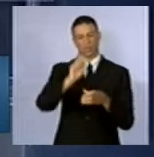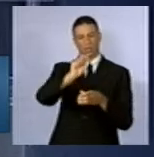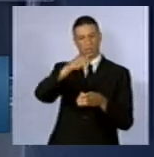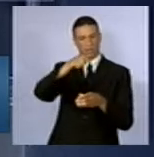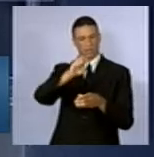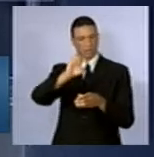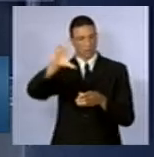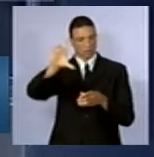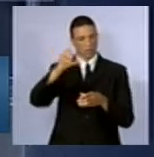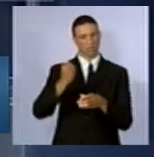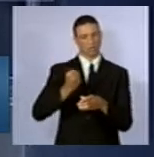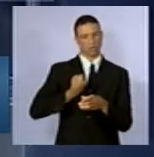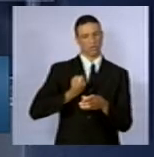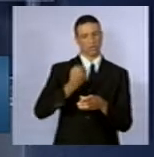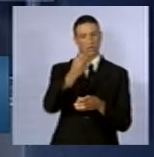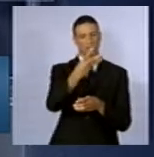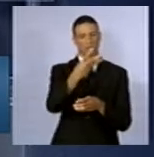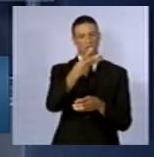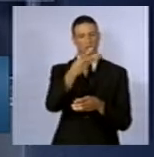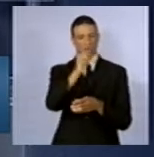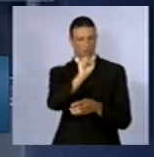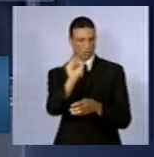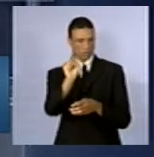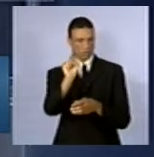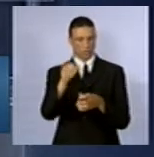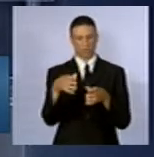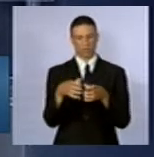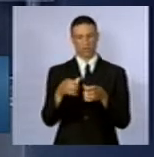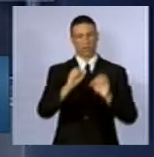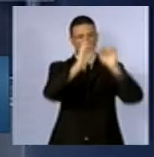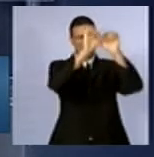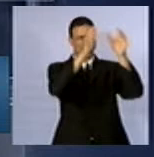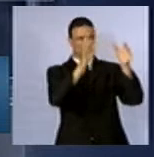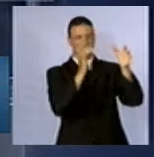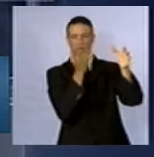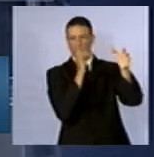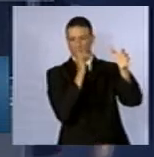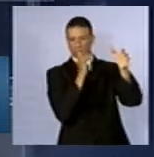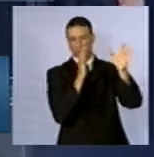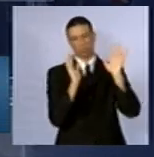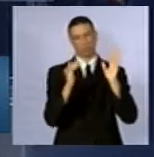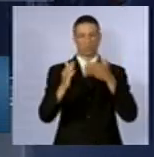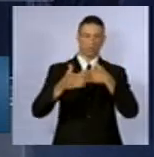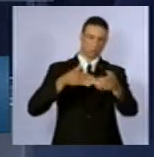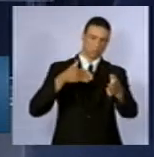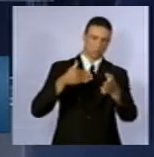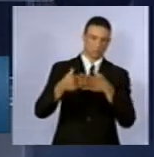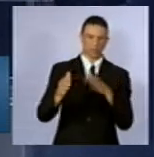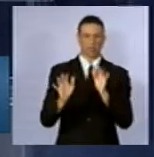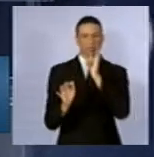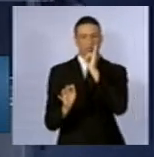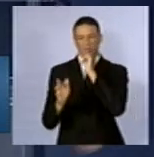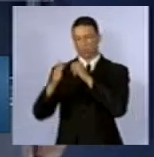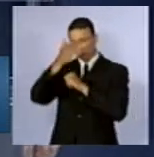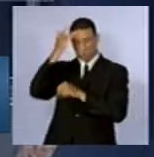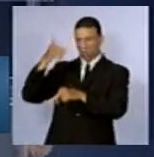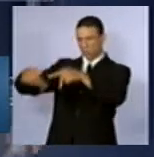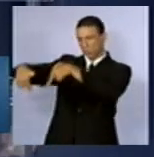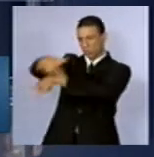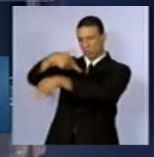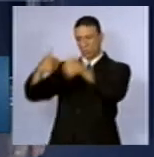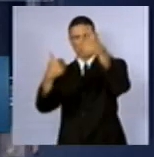398 com relação aos limites de campo magnético e elétrico quer sejam você tenha pessoas próximas ou